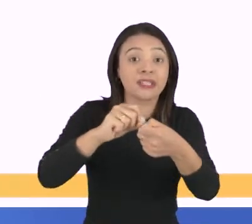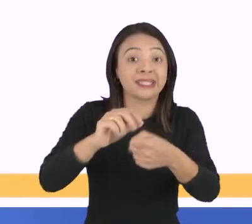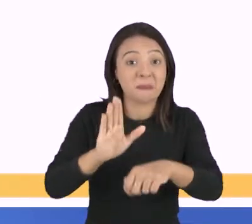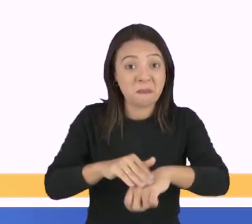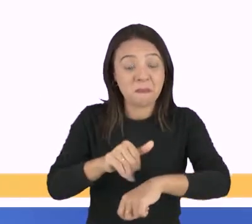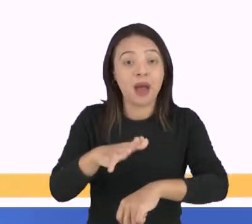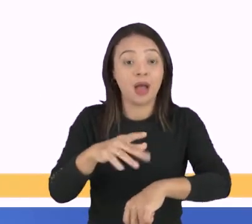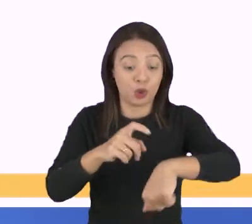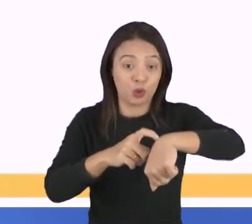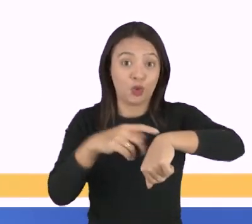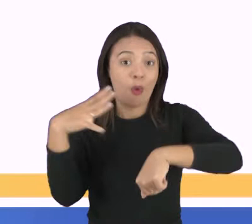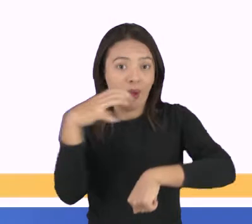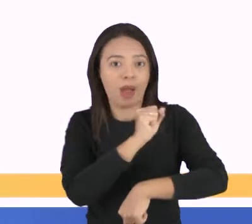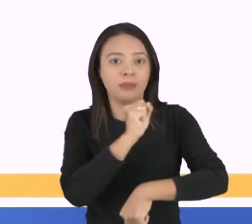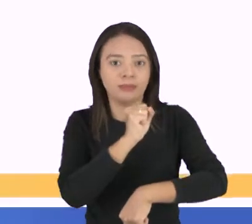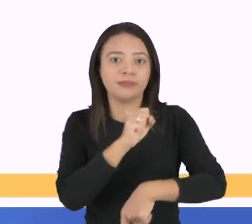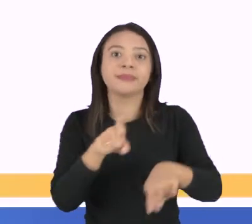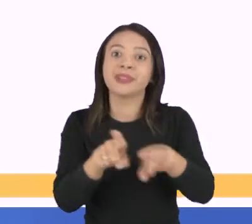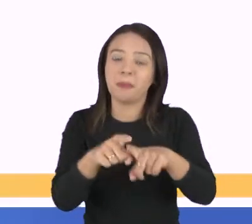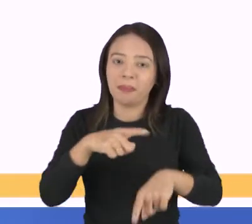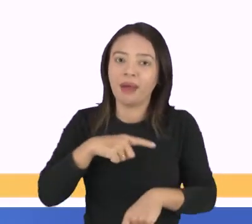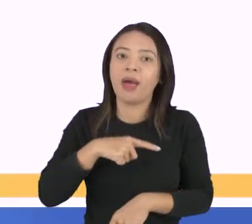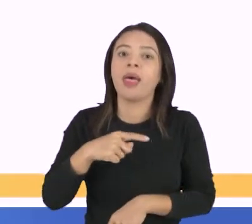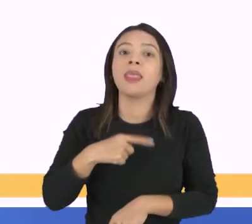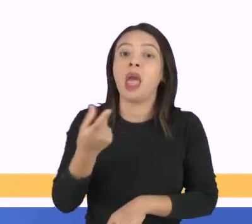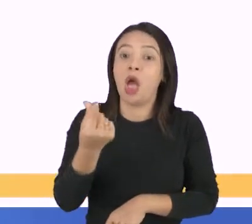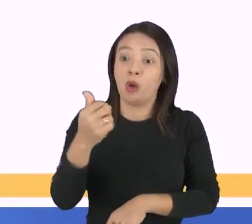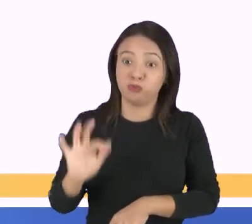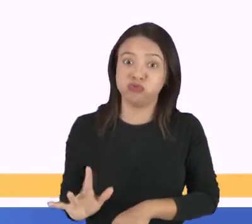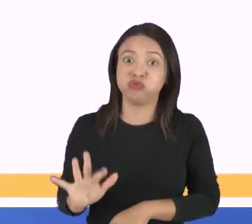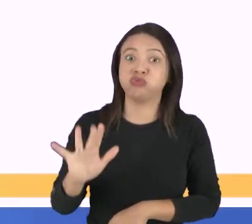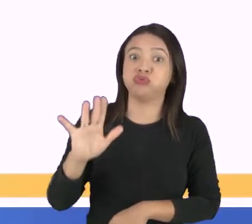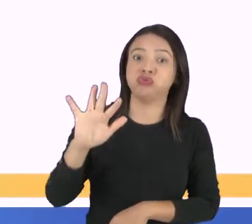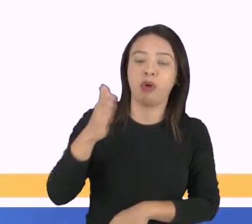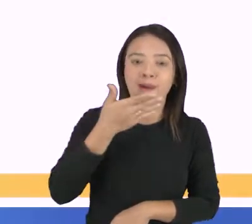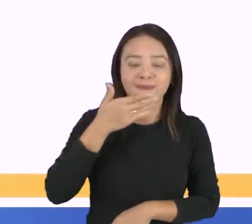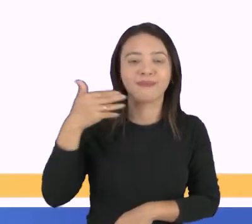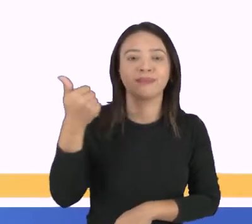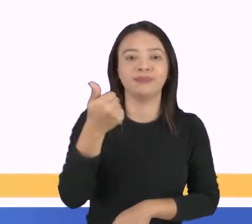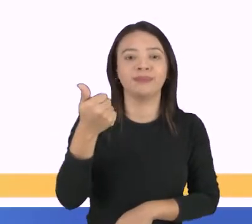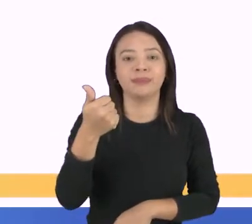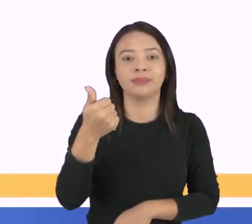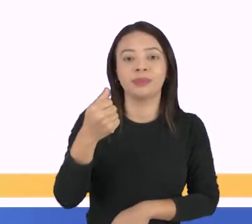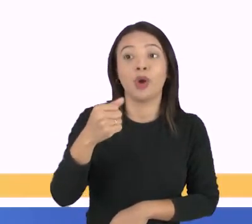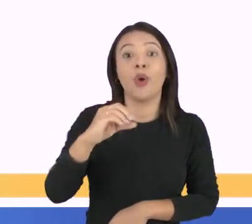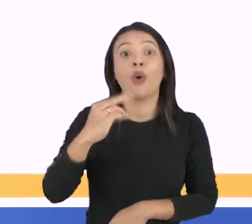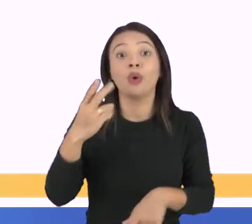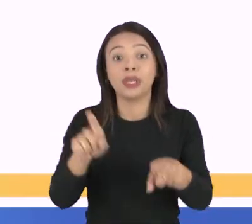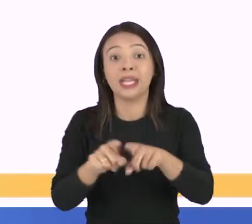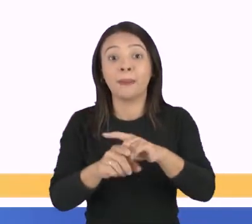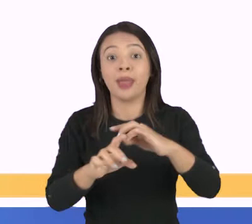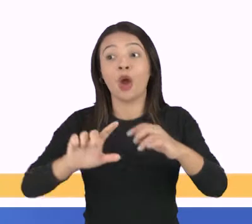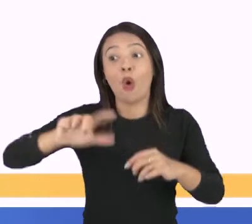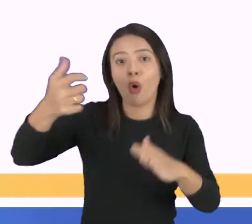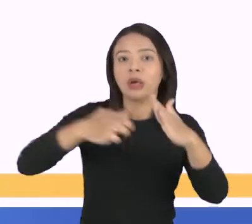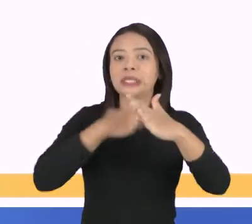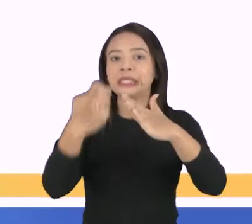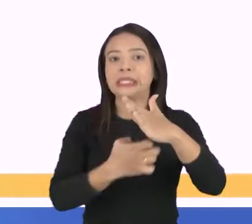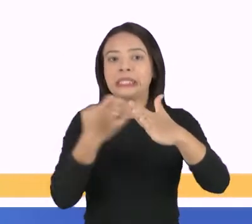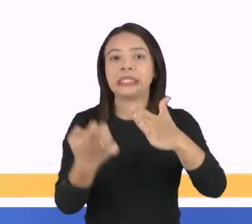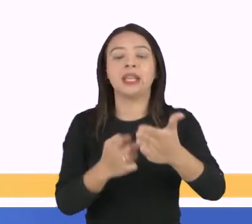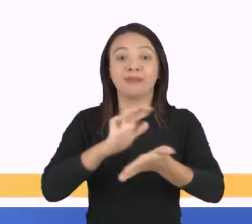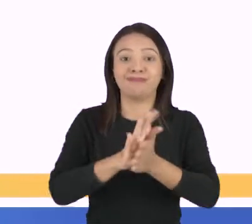tempo, consequentemente consegue se apoderar mais dos outros e às vezes até levar à falência os seus concorrentes.